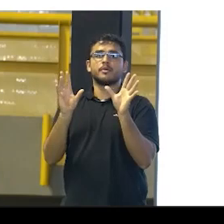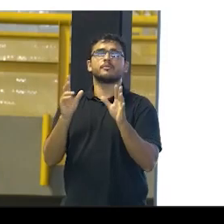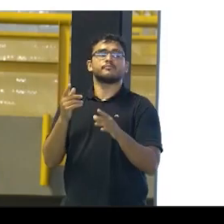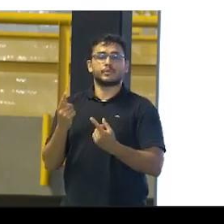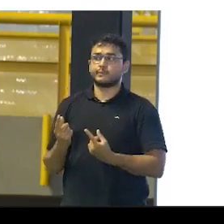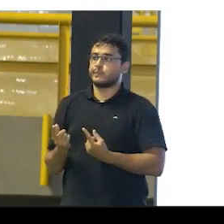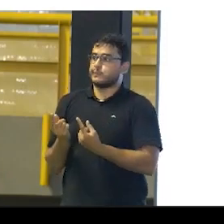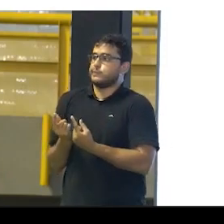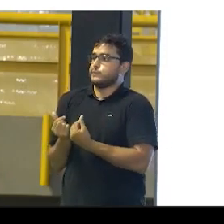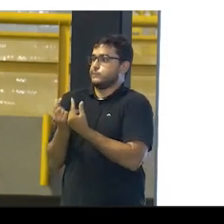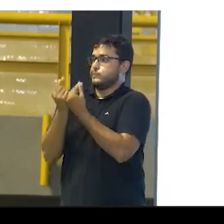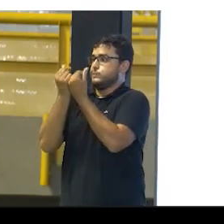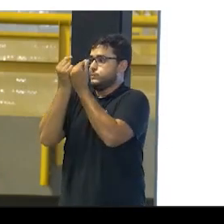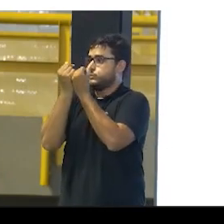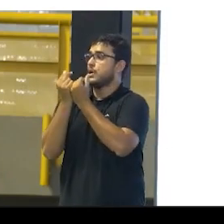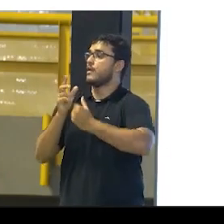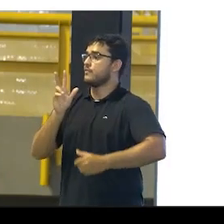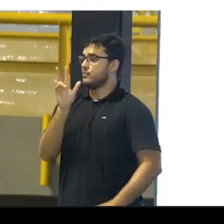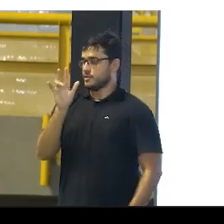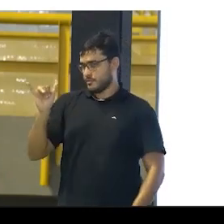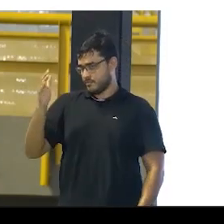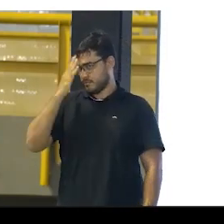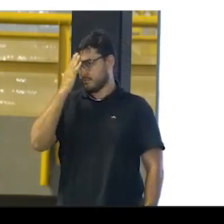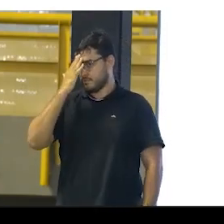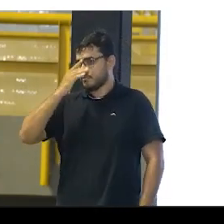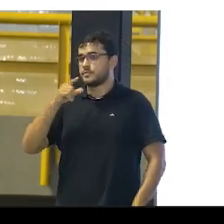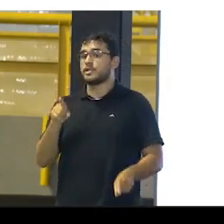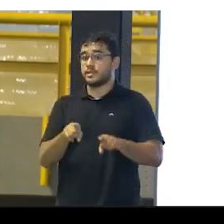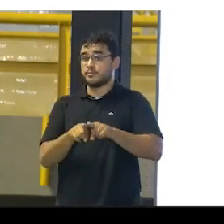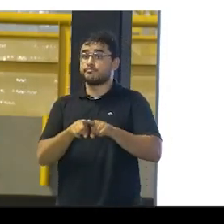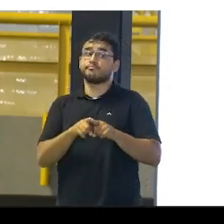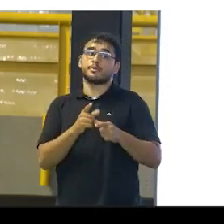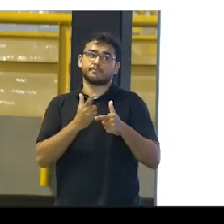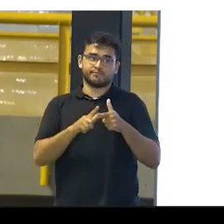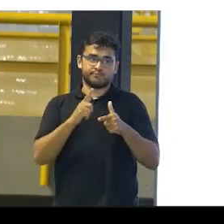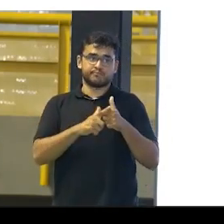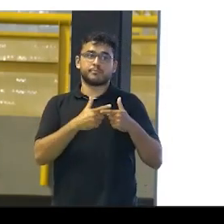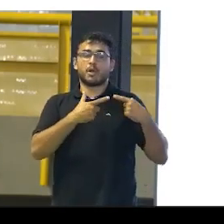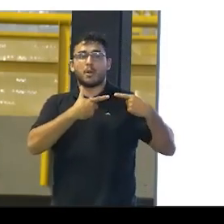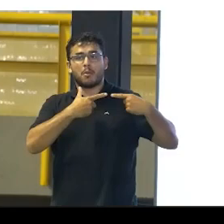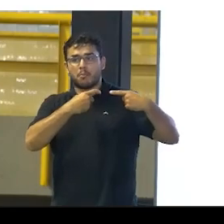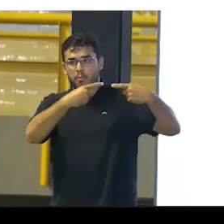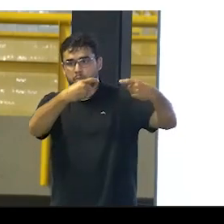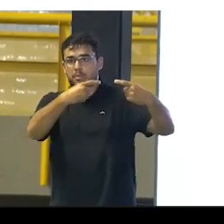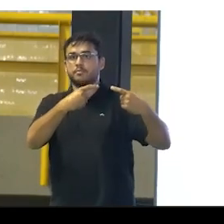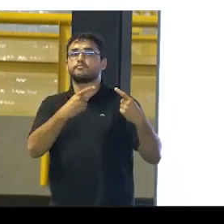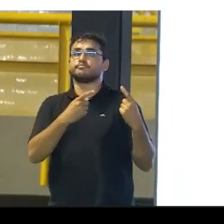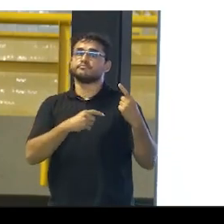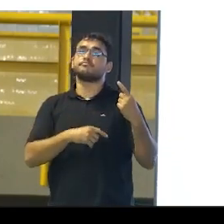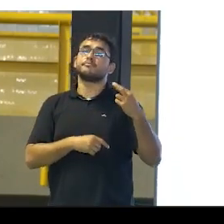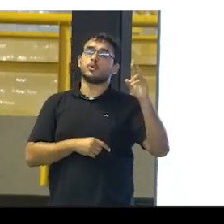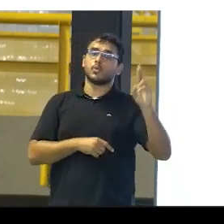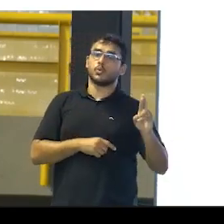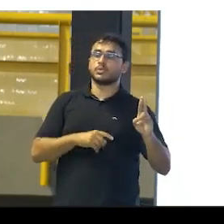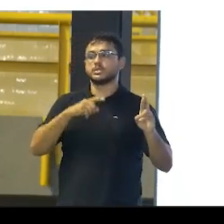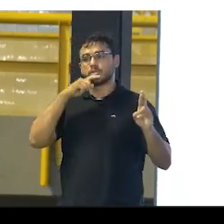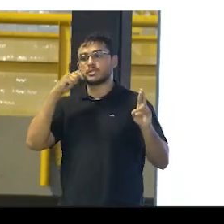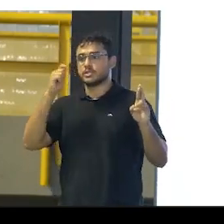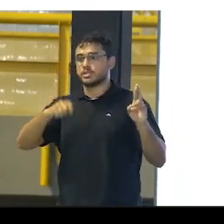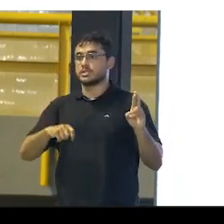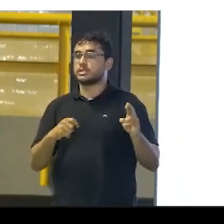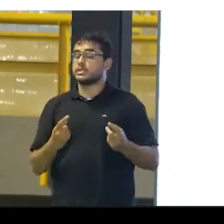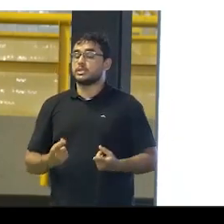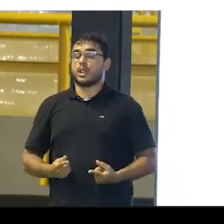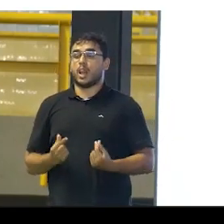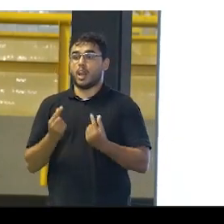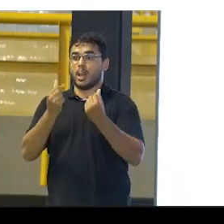muito. Principalmente quando eclodiu a guerra envolvendo a Rússia e a Ucrânia. Ok? Então, essa